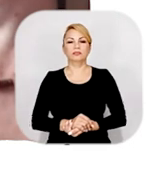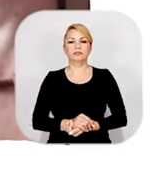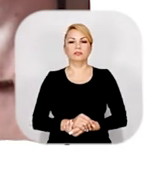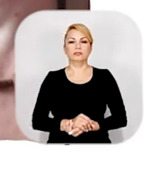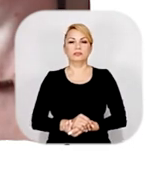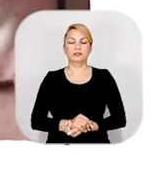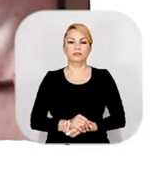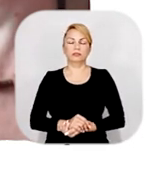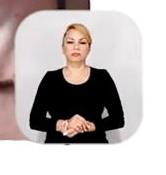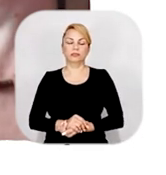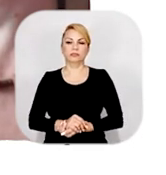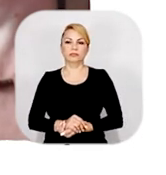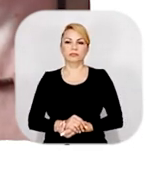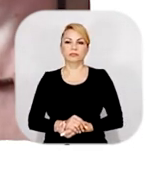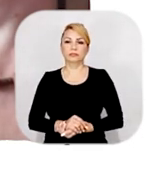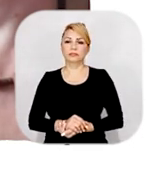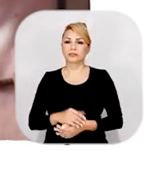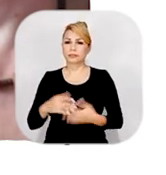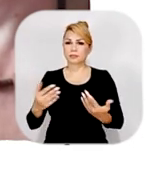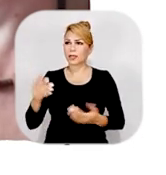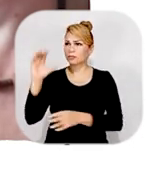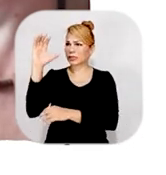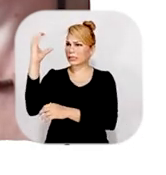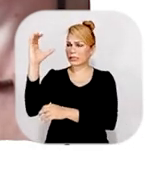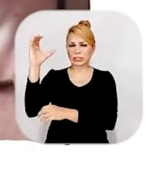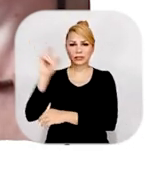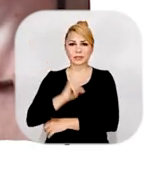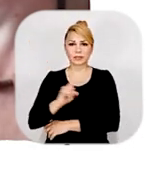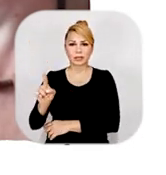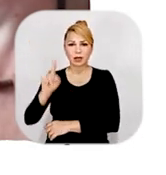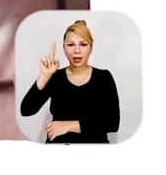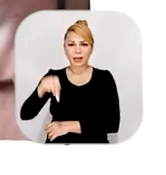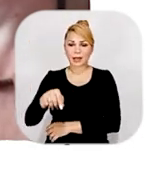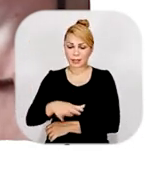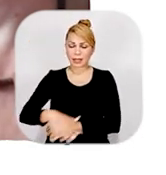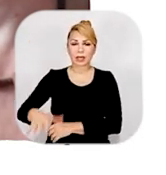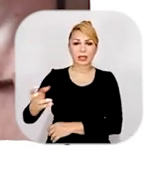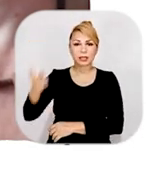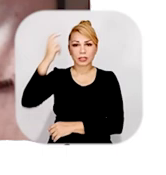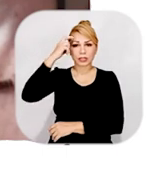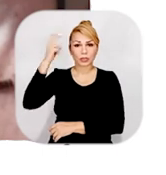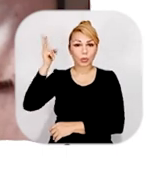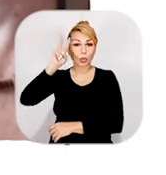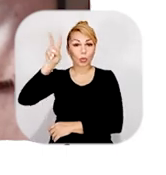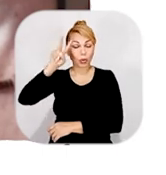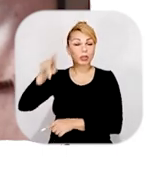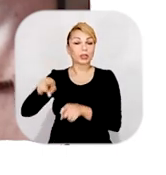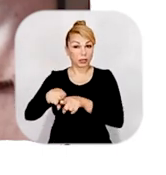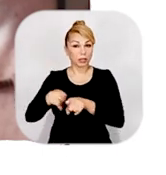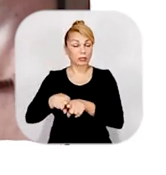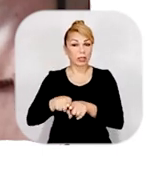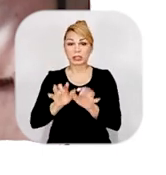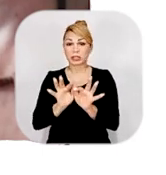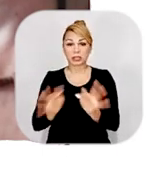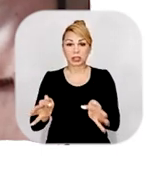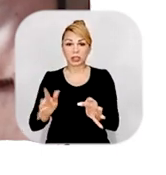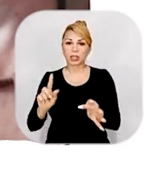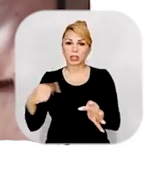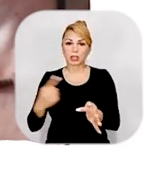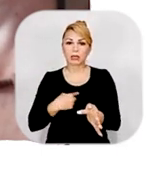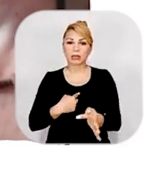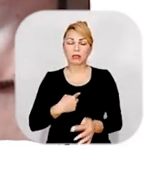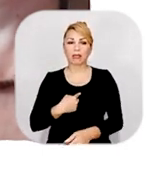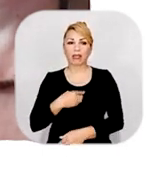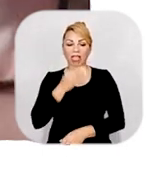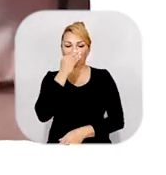é até fora da questão científica, é a questão mesmo cultural e histórica, simplesmente, que a gente ignora